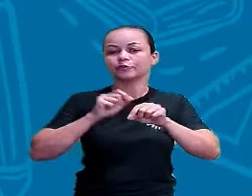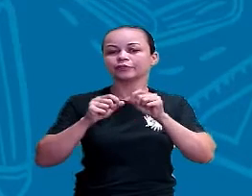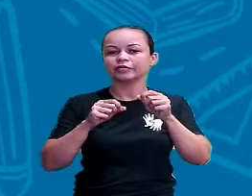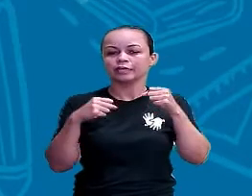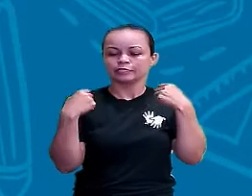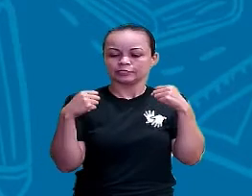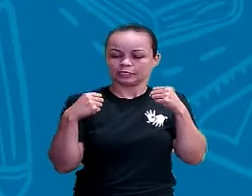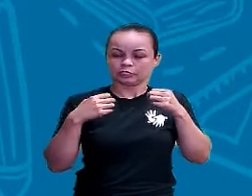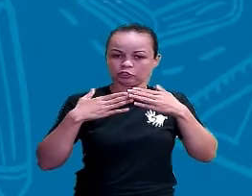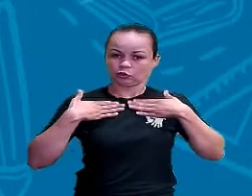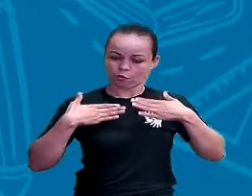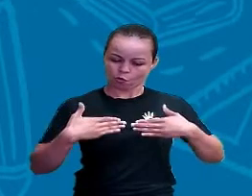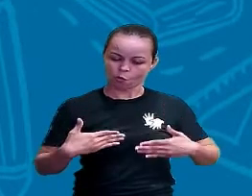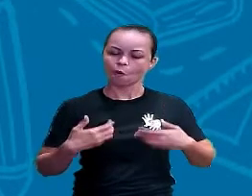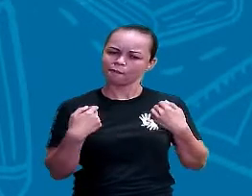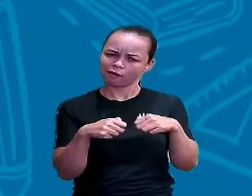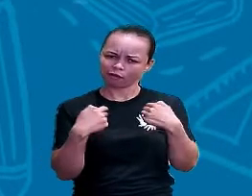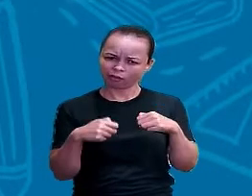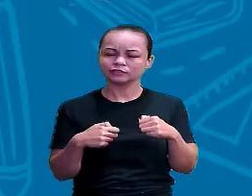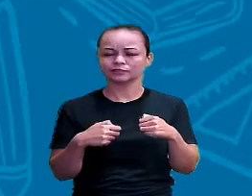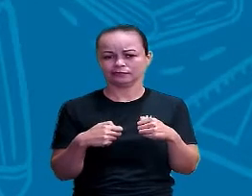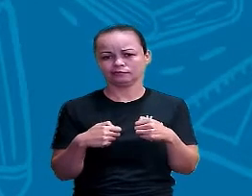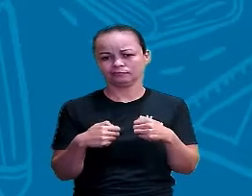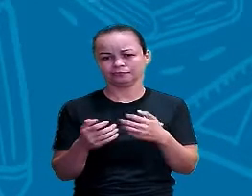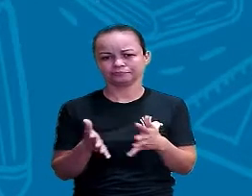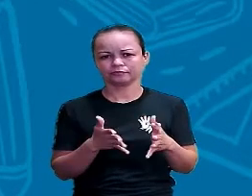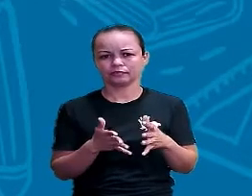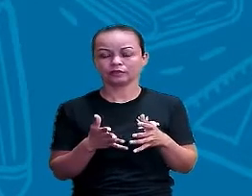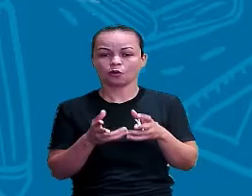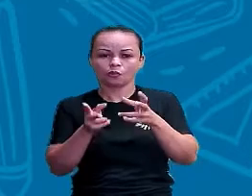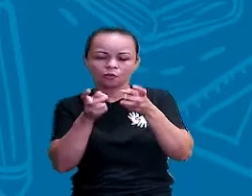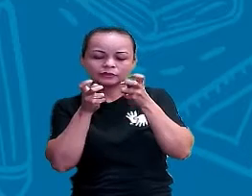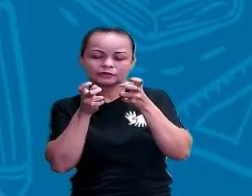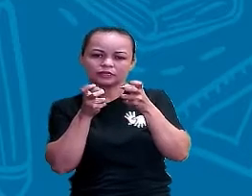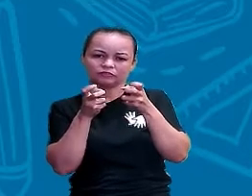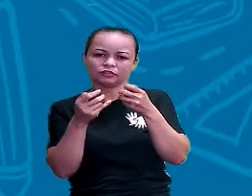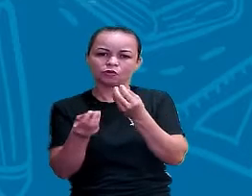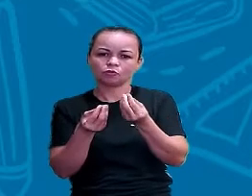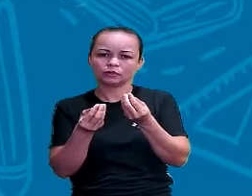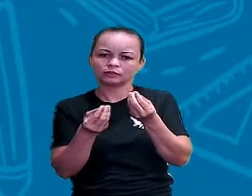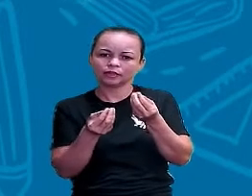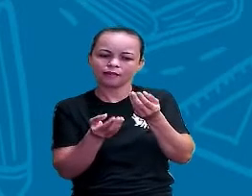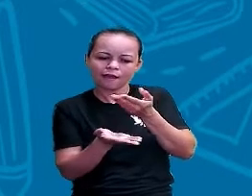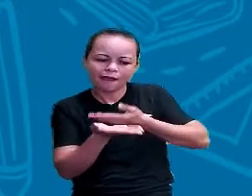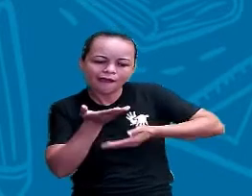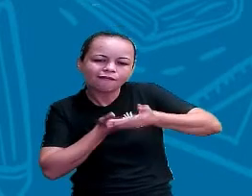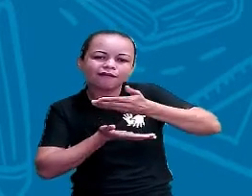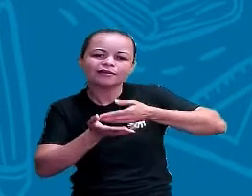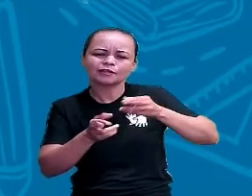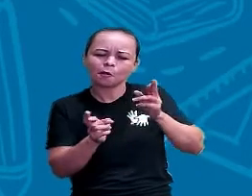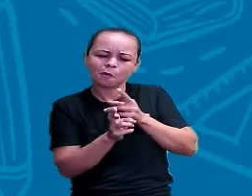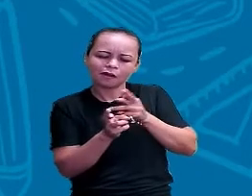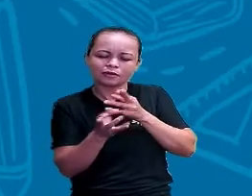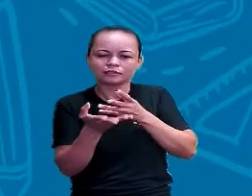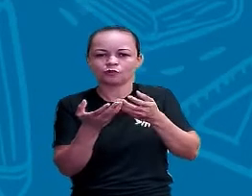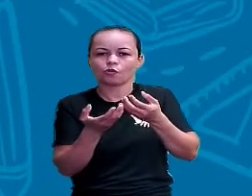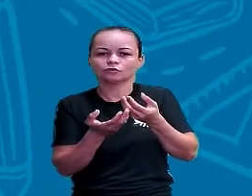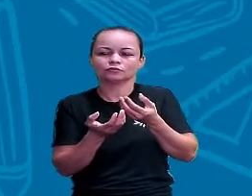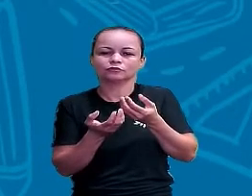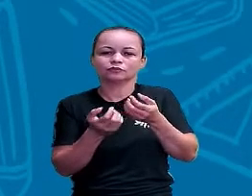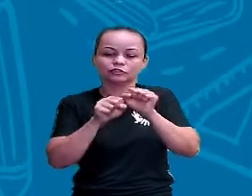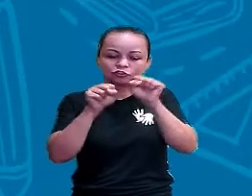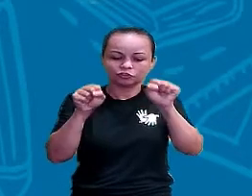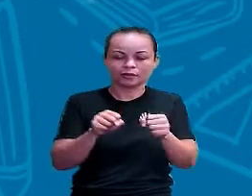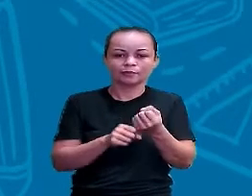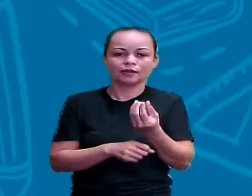energia que o nosso corpo precisa, que o nosso organismo precisa. Então, observem como ele também acaba se relacionando com o sistema digestivo, né? Que é aquele